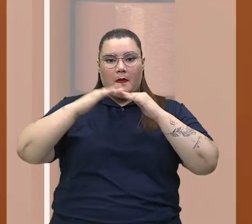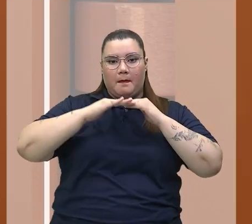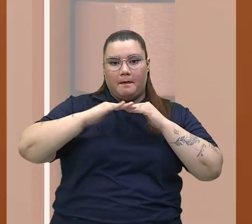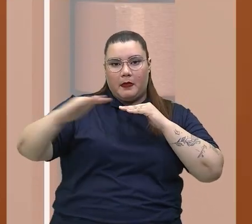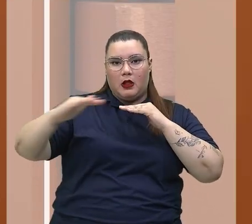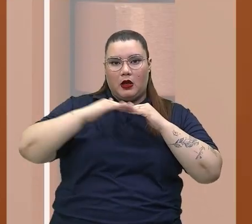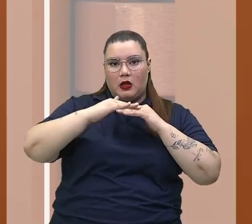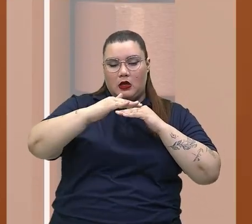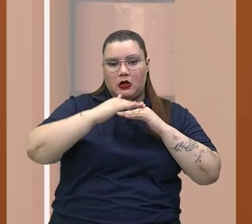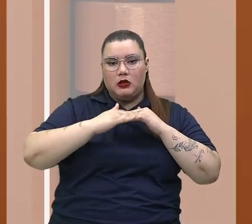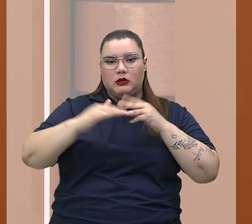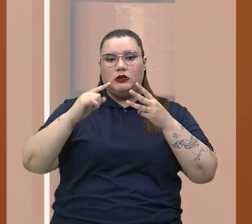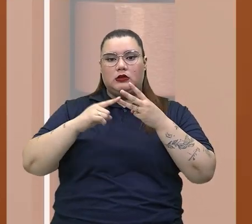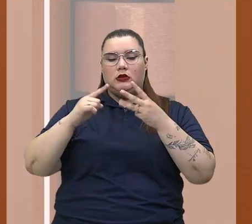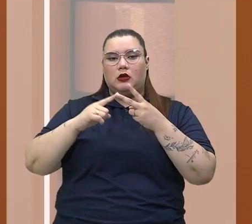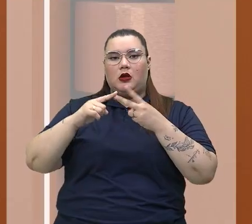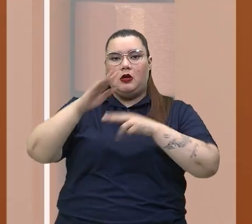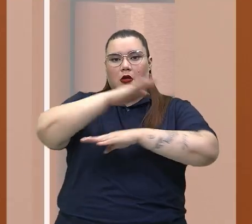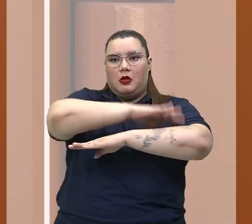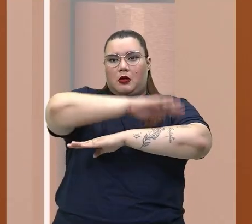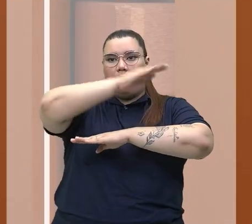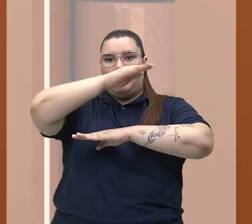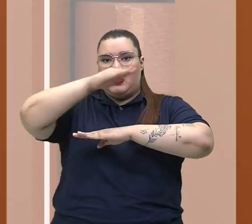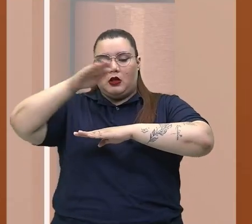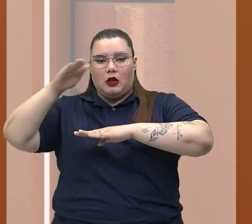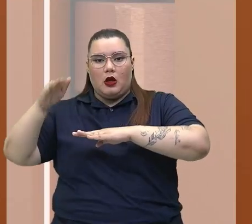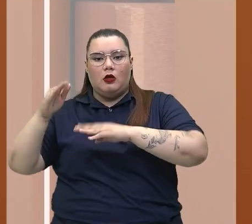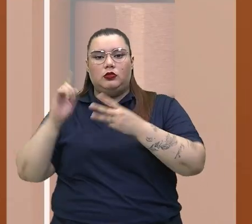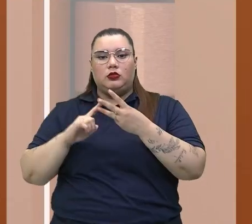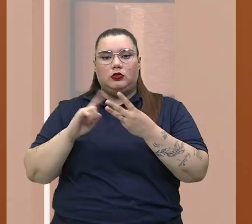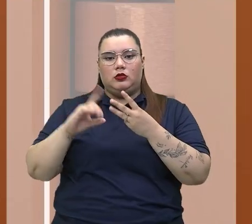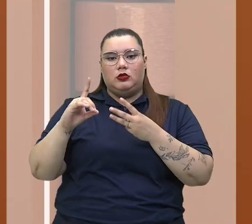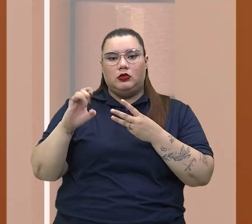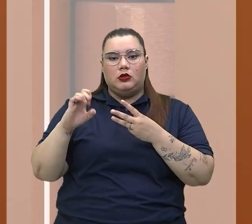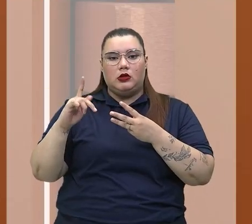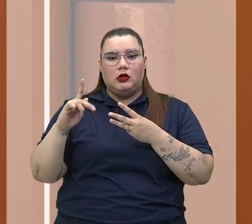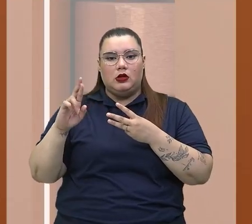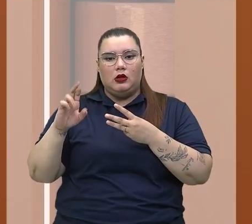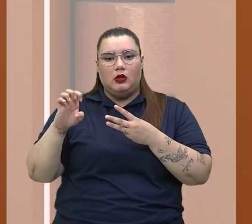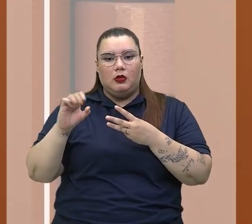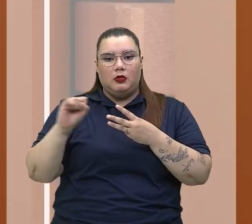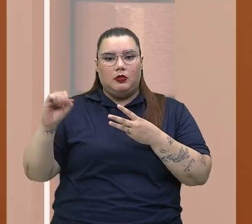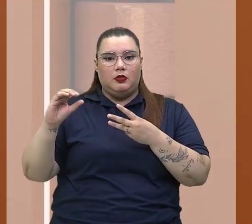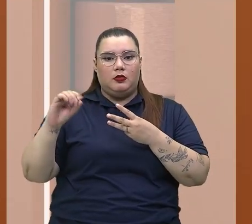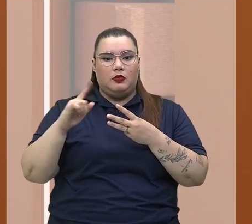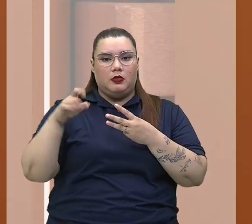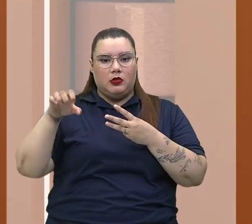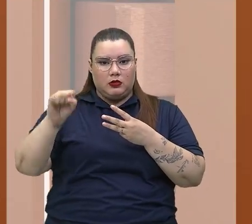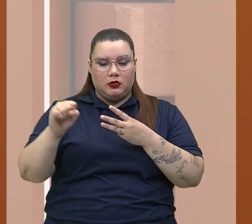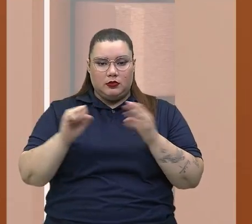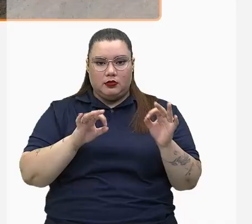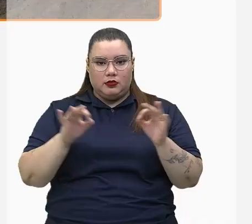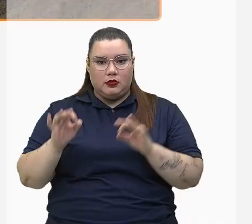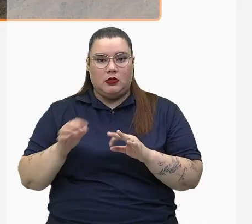as planícies e as depressões. Então, Jurandir Rossi, ele classificou o